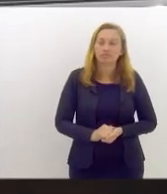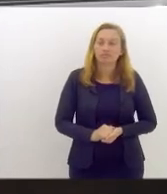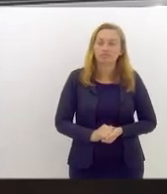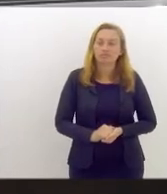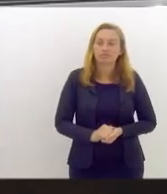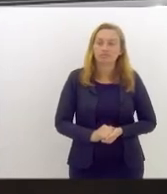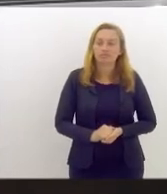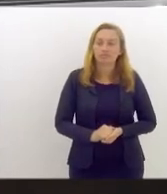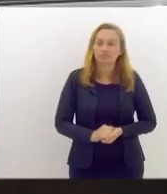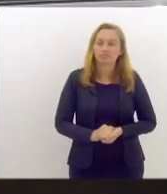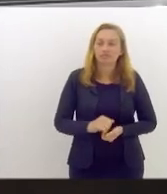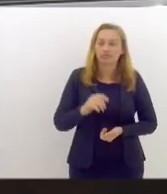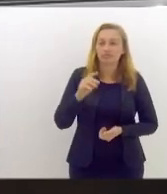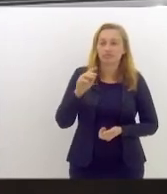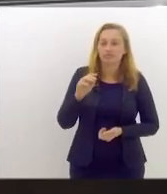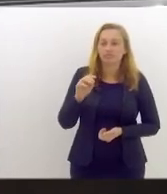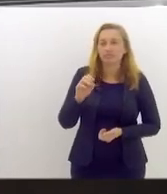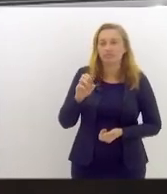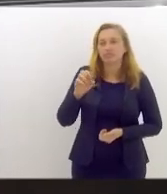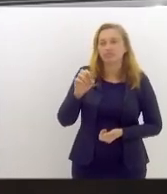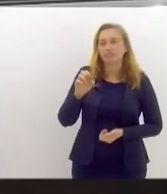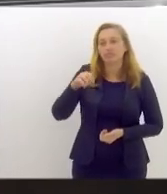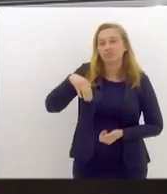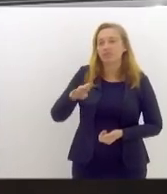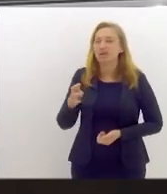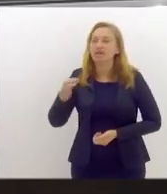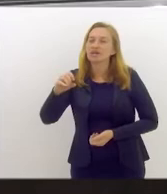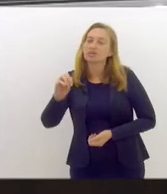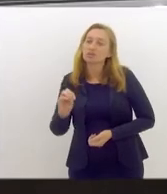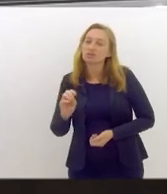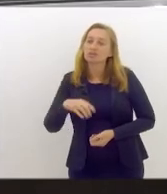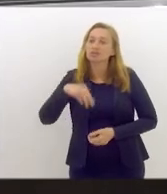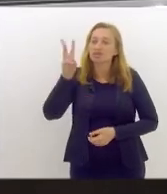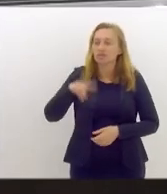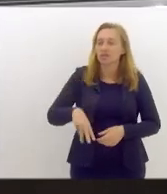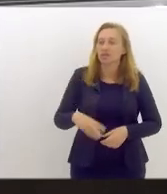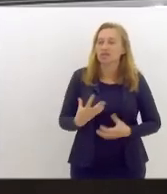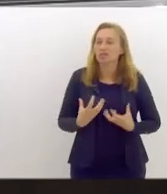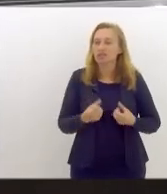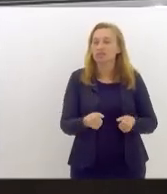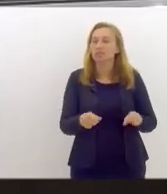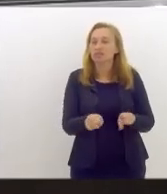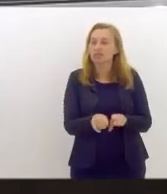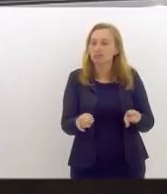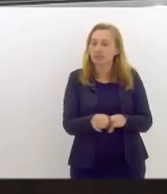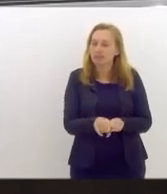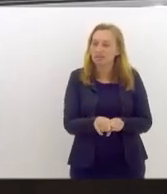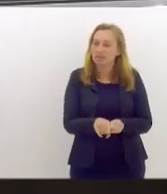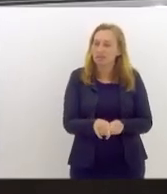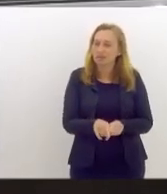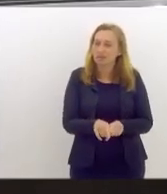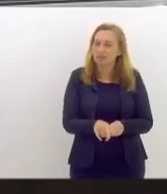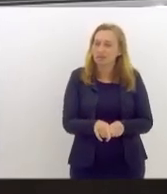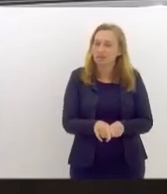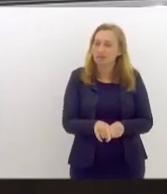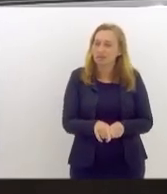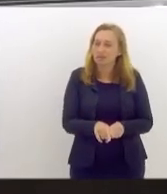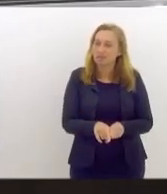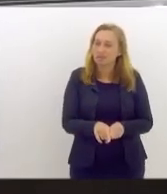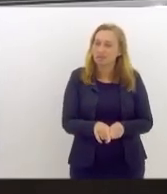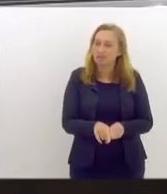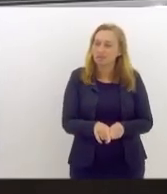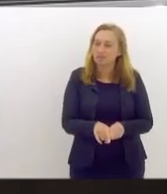os méritos de quem vai receber é também autoridade moral de quem